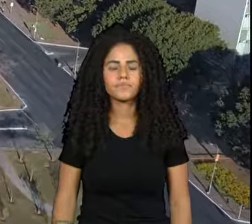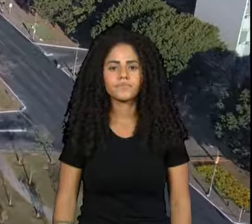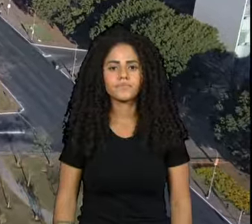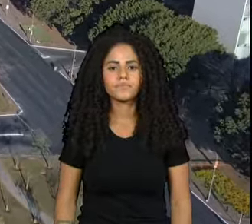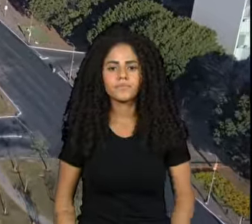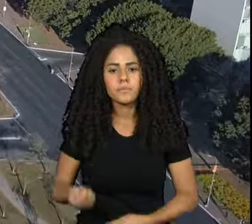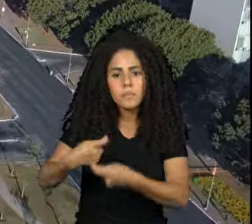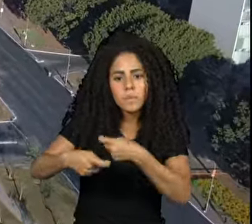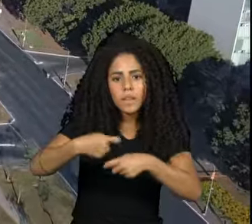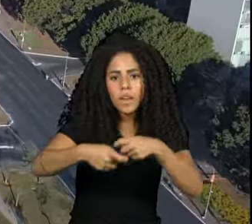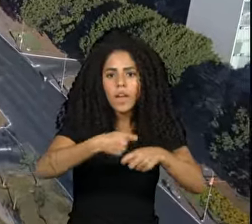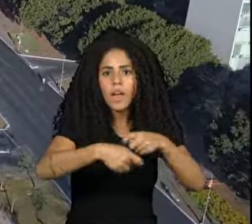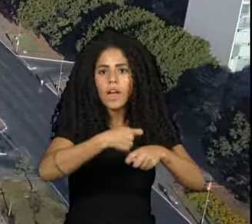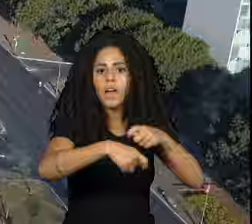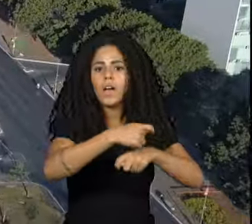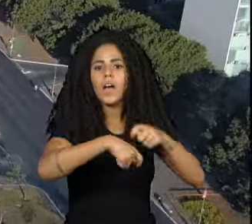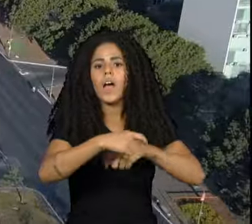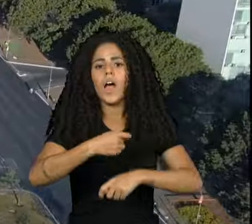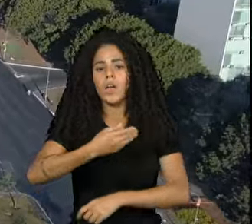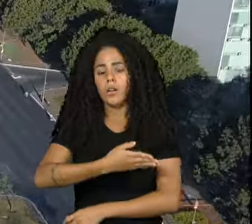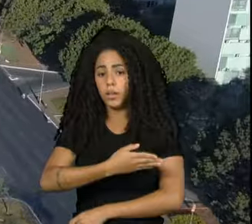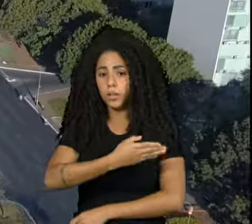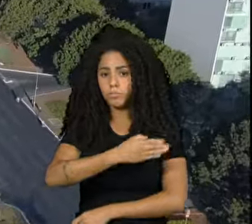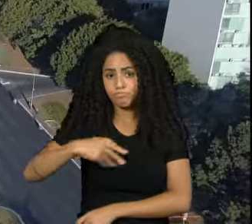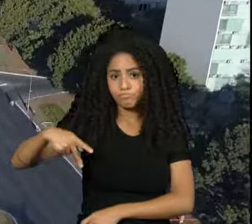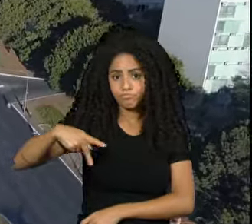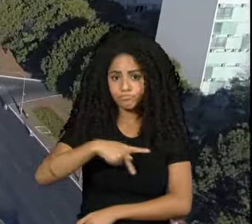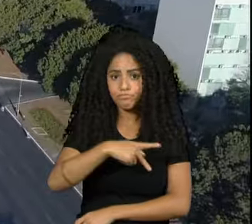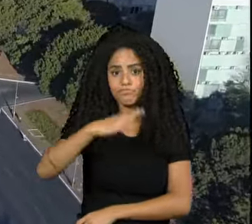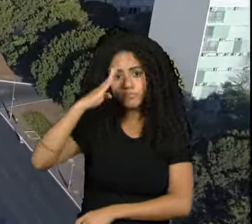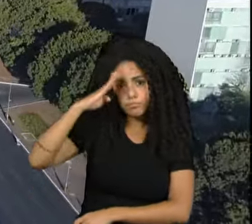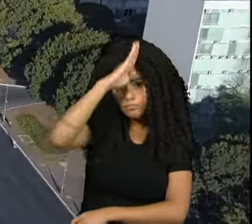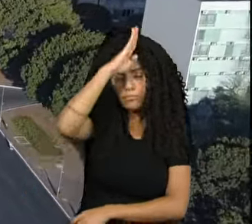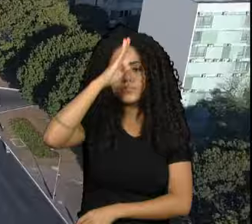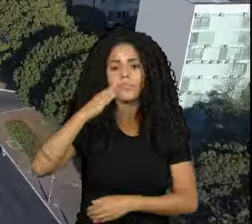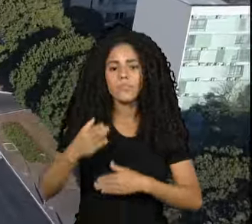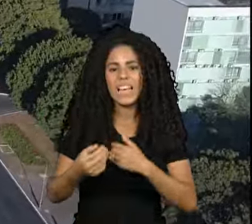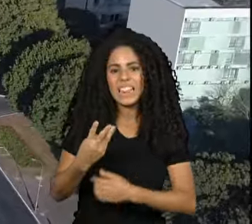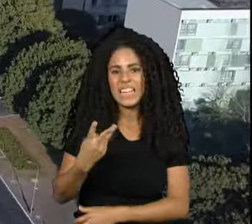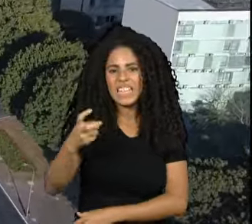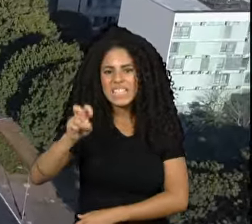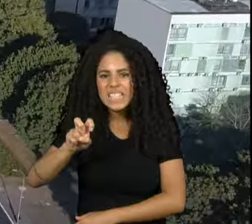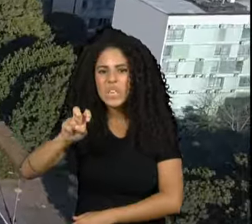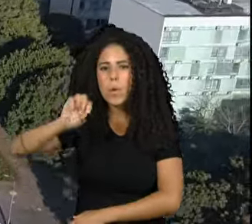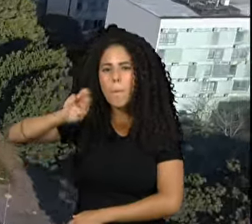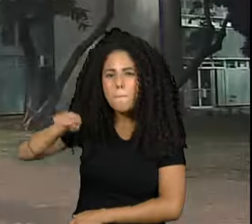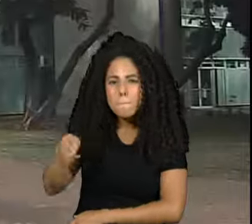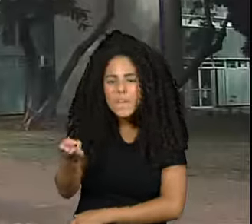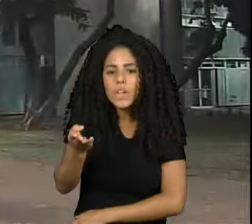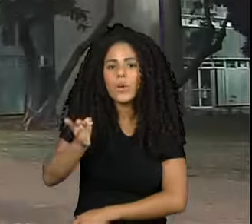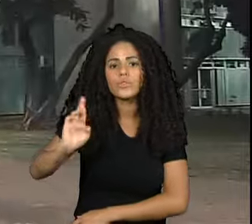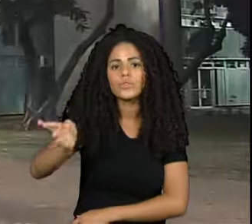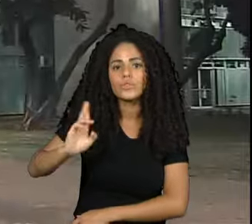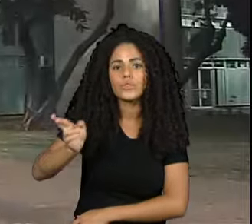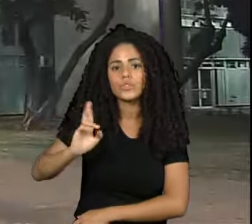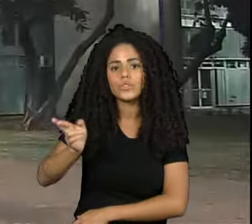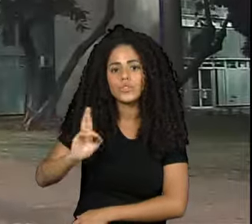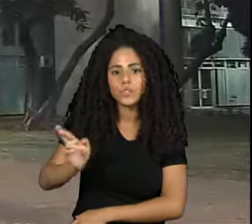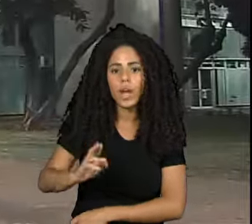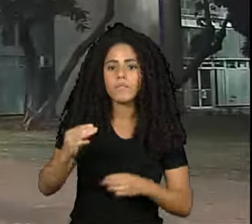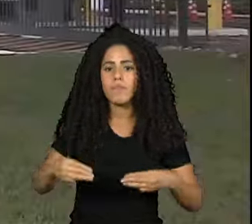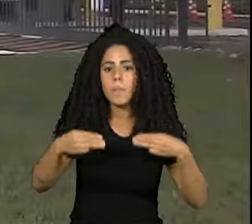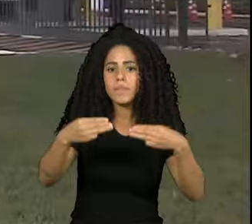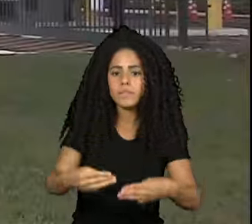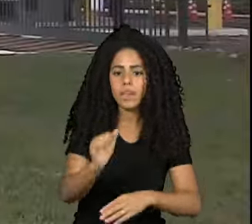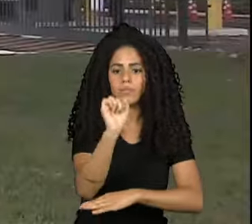Orçamento da União, sancionado por Bolsonaro, traz cortes de mais de 35 milhões de reais para o Ministério do Meio